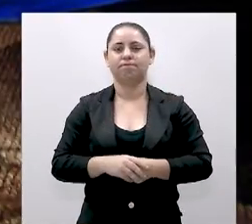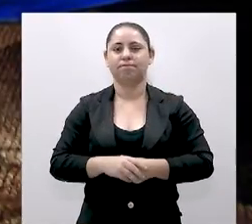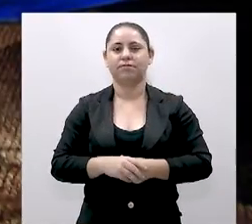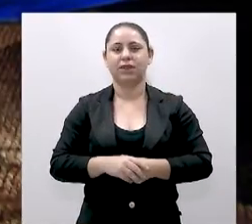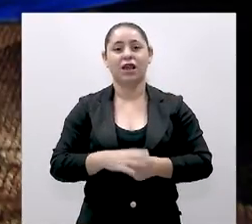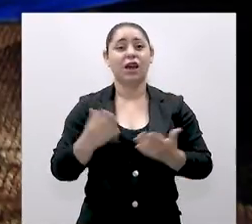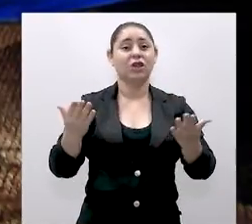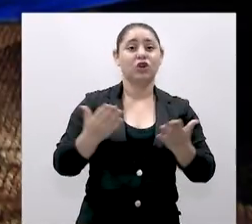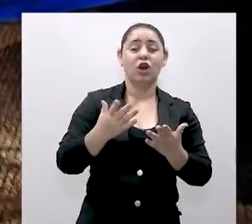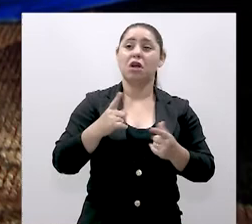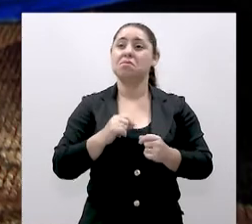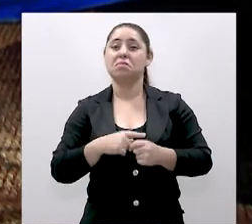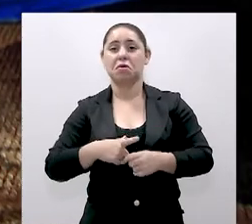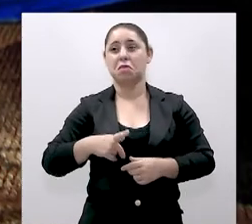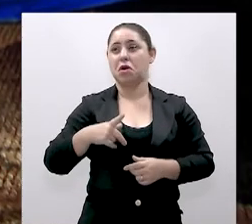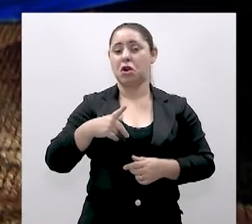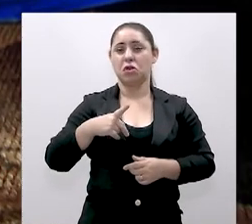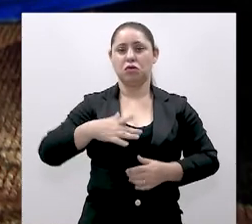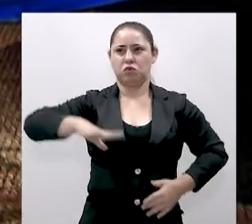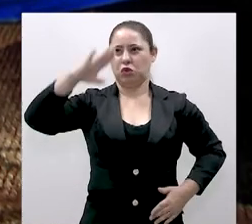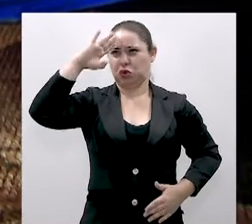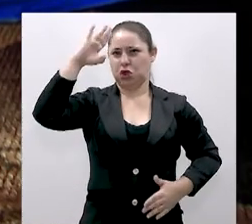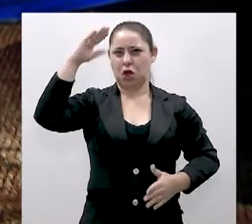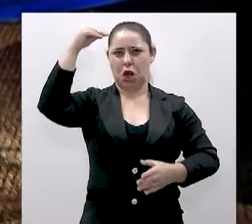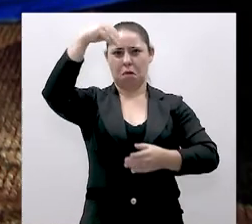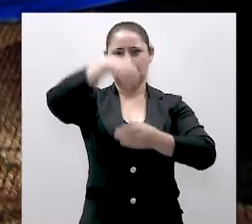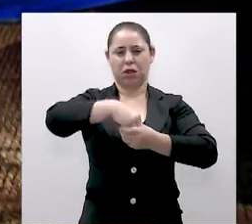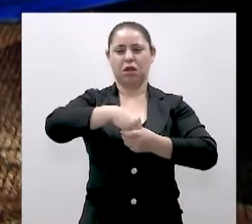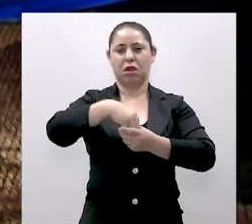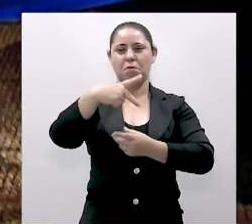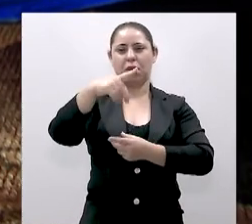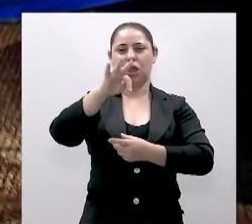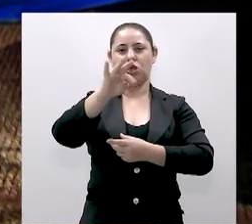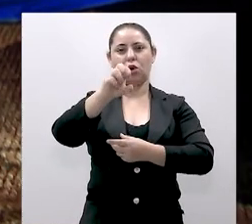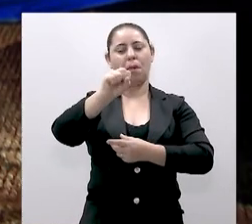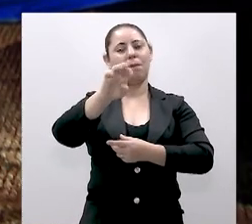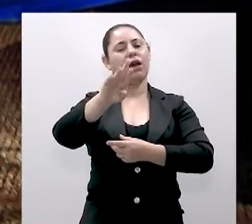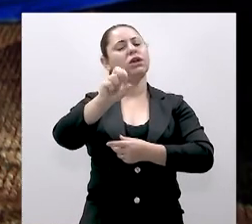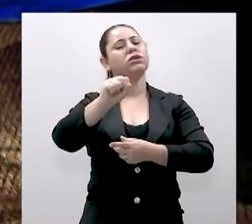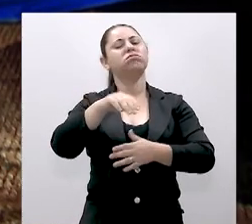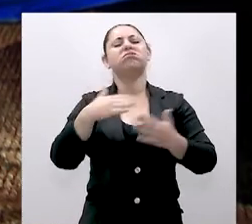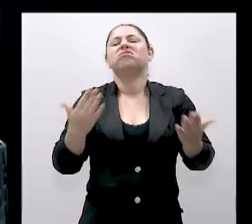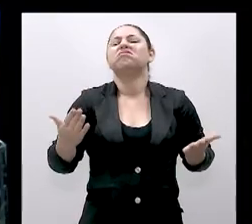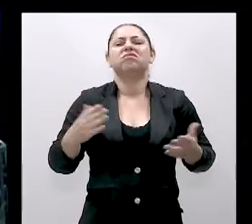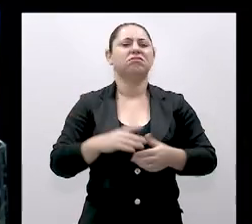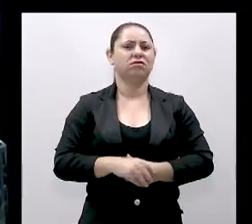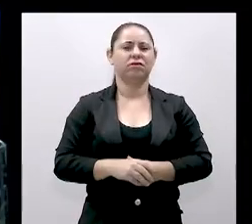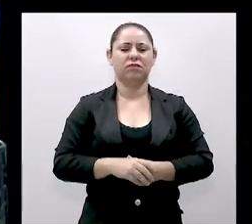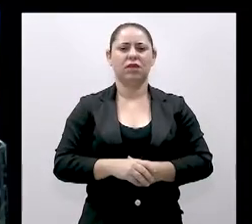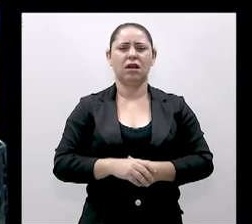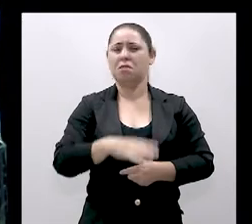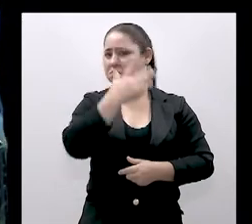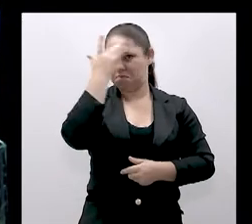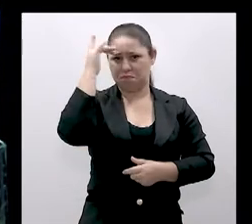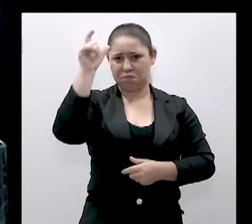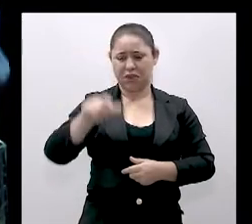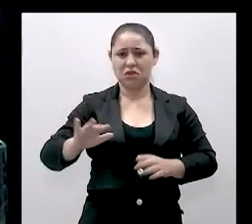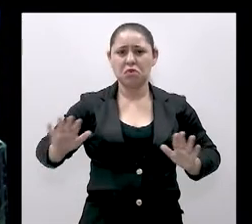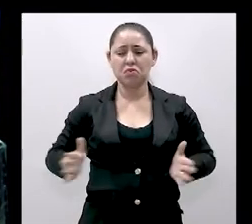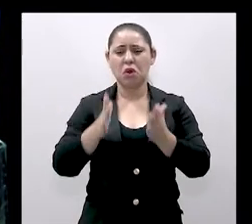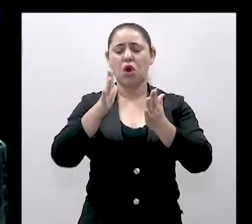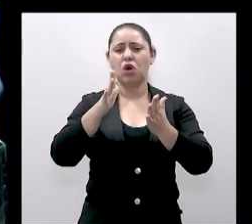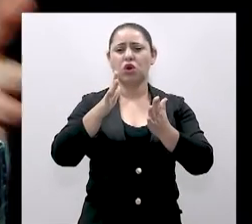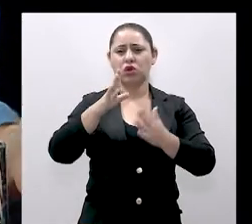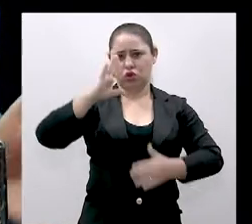lá ou e ficou esse negócio aí vamos botar um general na Petrobras e daí que botão General pô o cara que